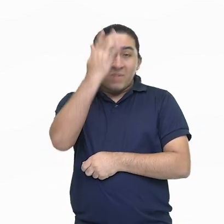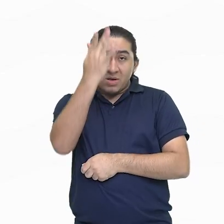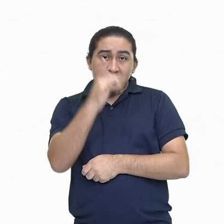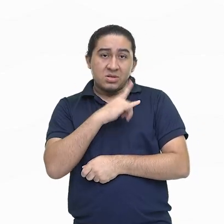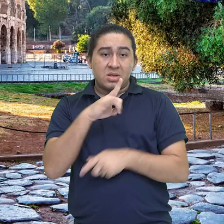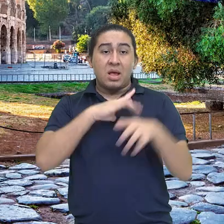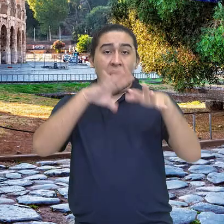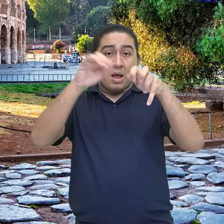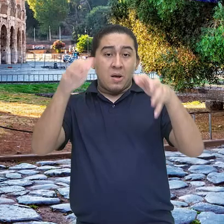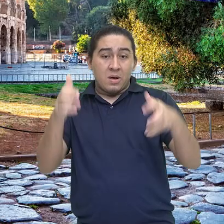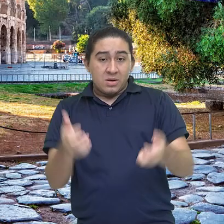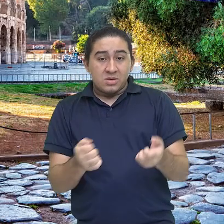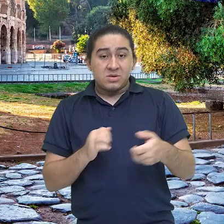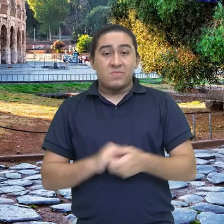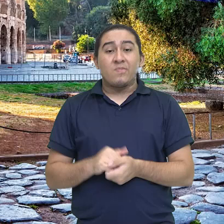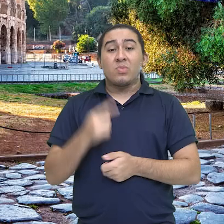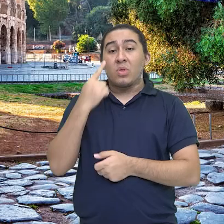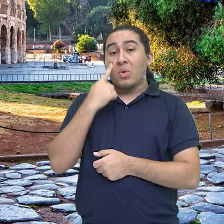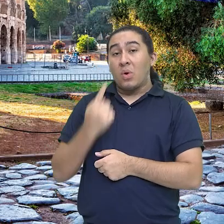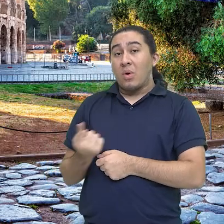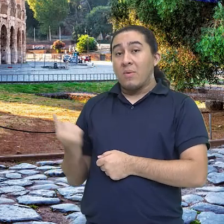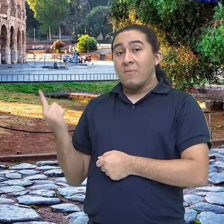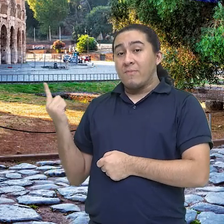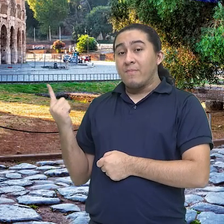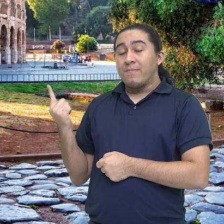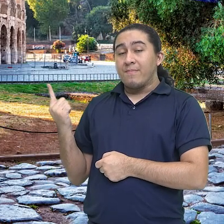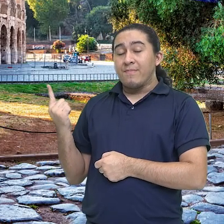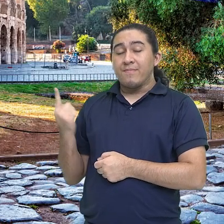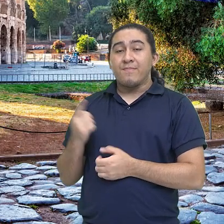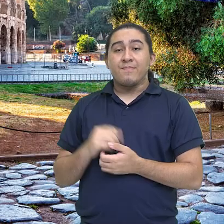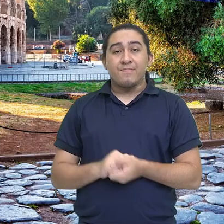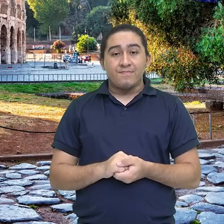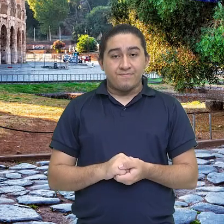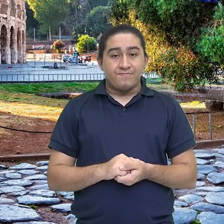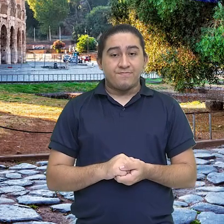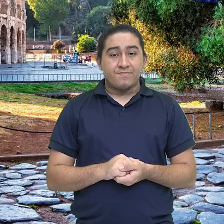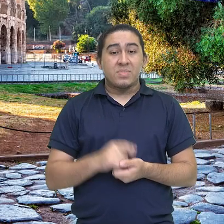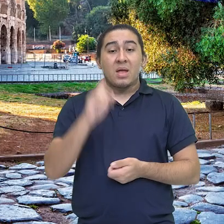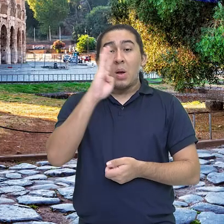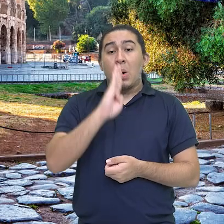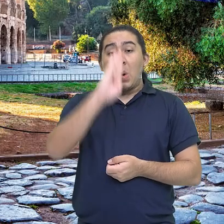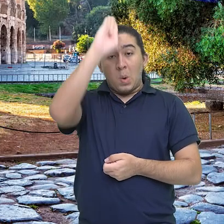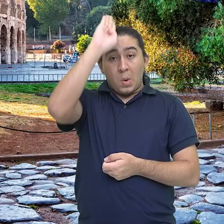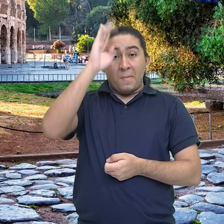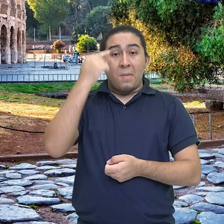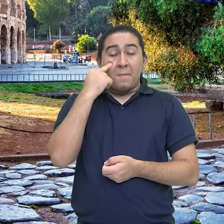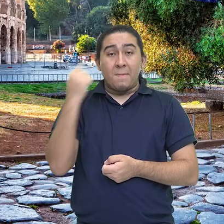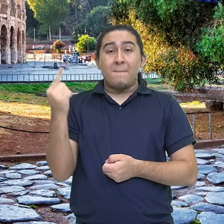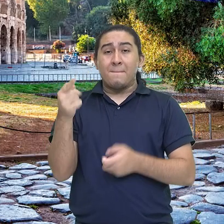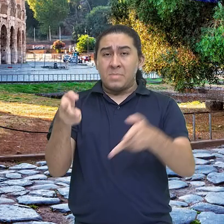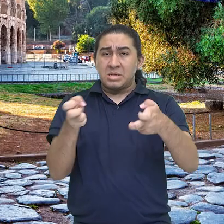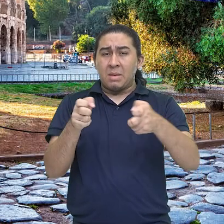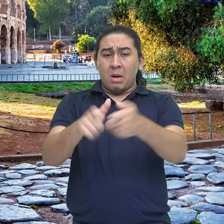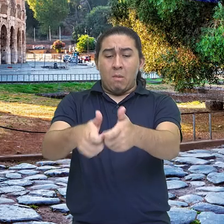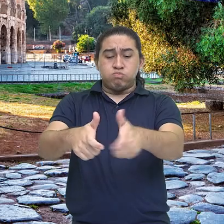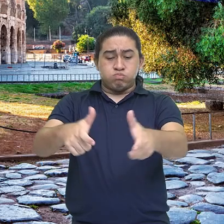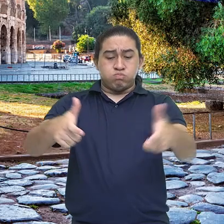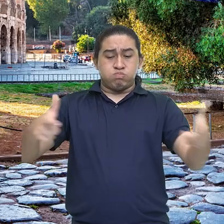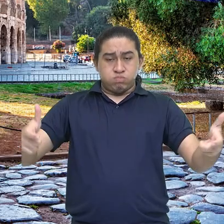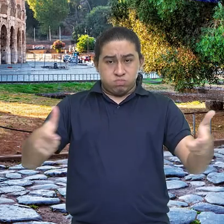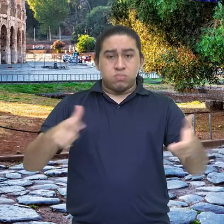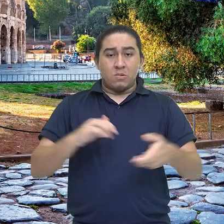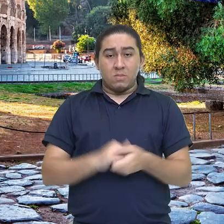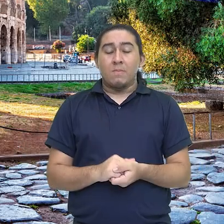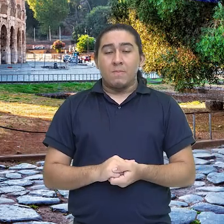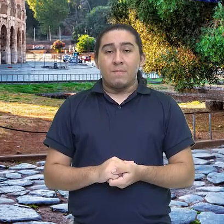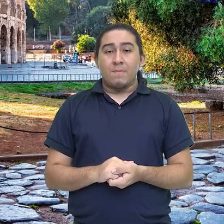gente se deslocou para um elemento arquitetônico romano, e olha só a grandiosidade disso, né? A